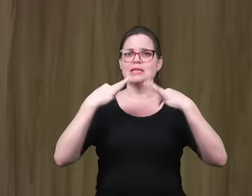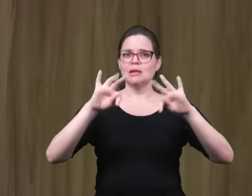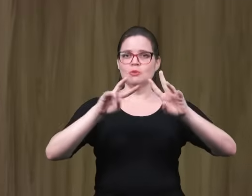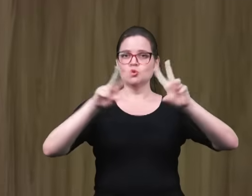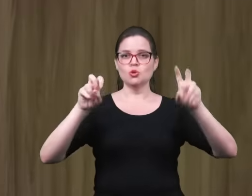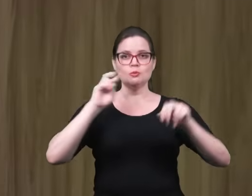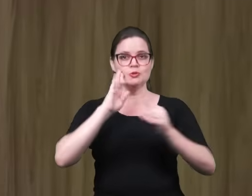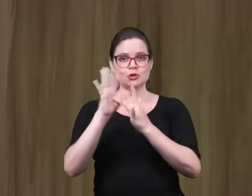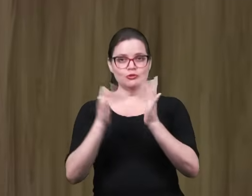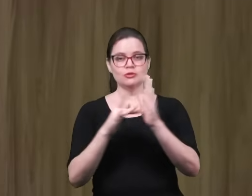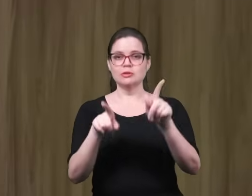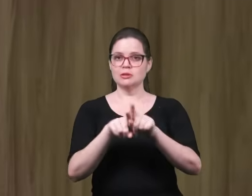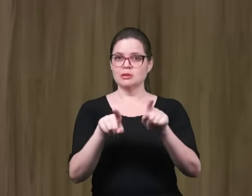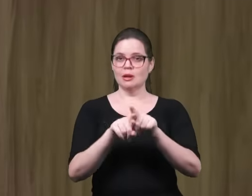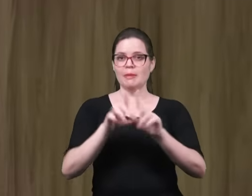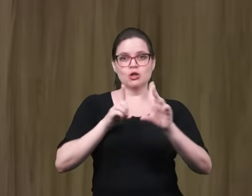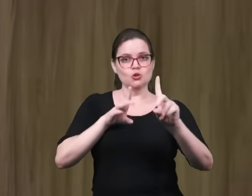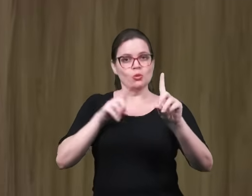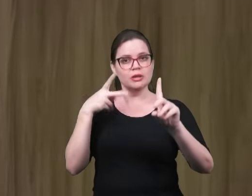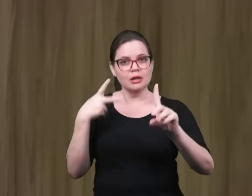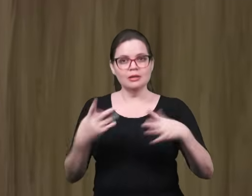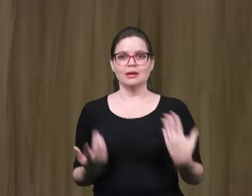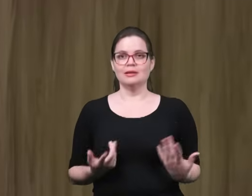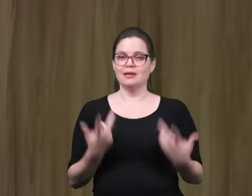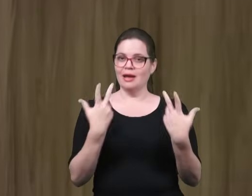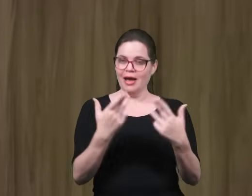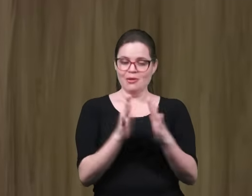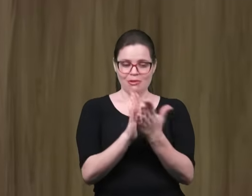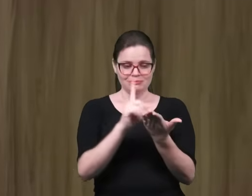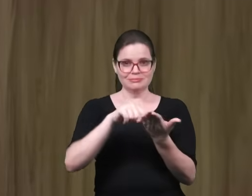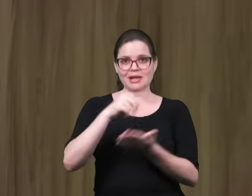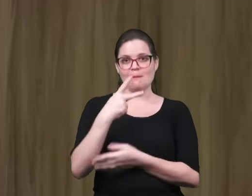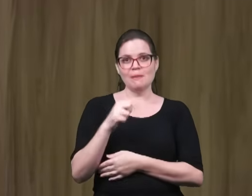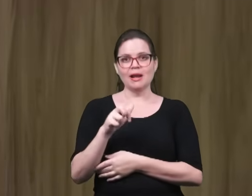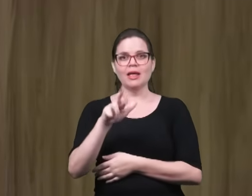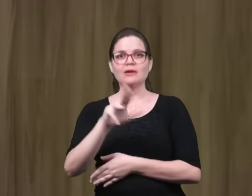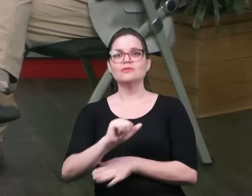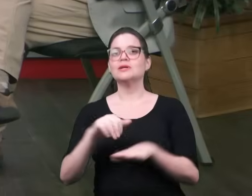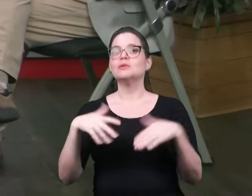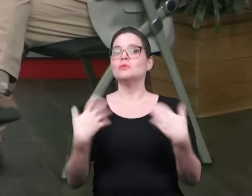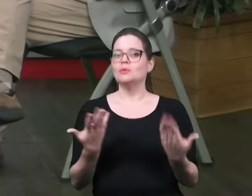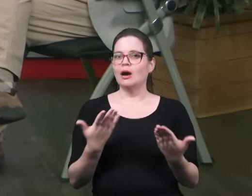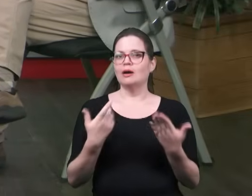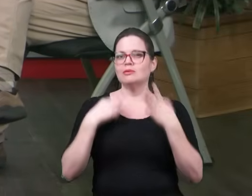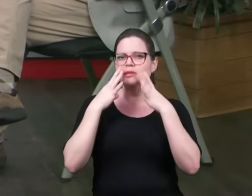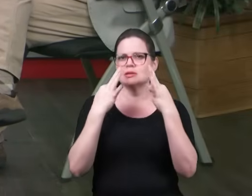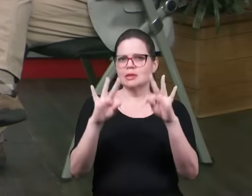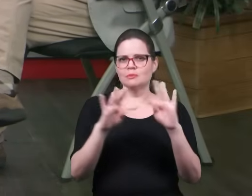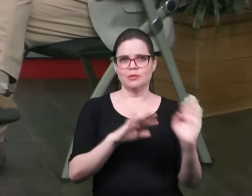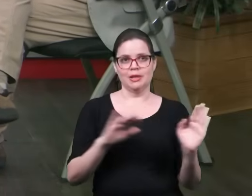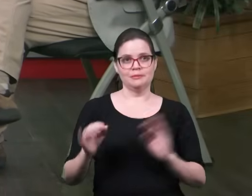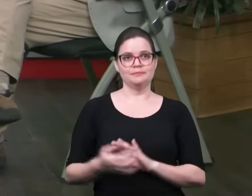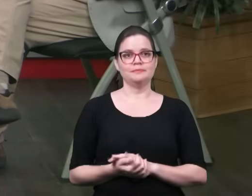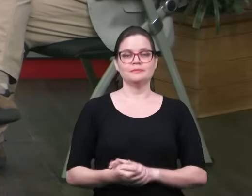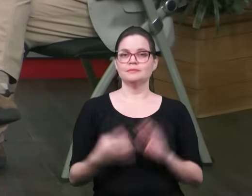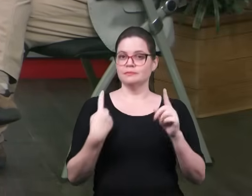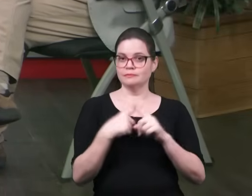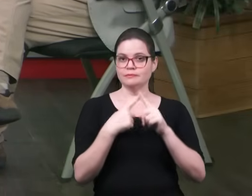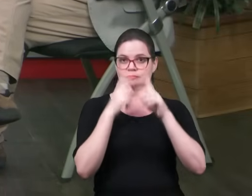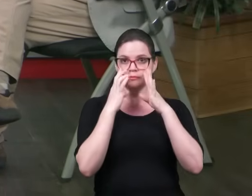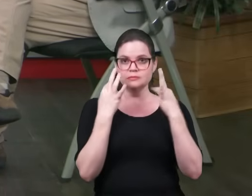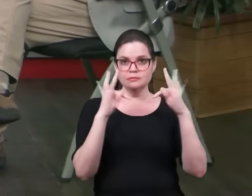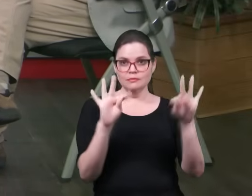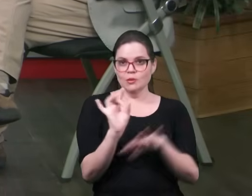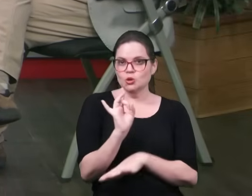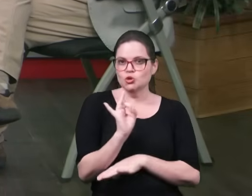uma sequência, né, dessa palavra que nós acabamos de falar. E aí, Sérgio? E testemunhado, não